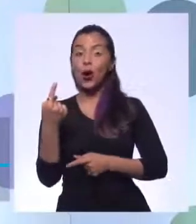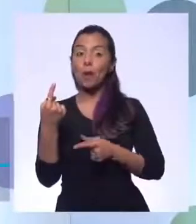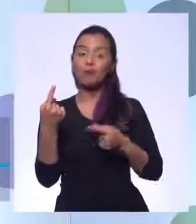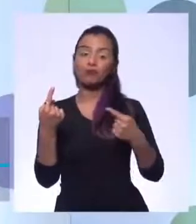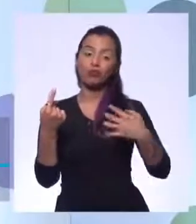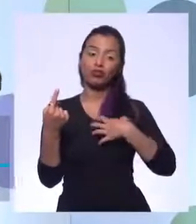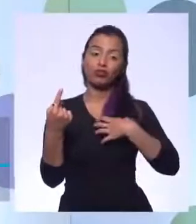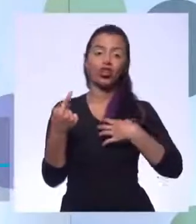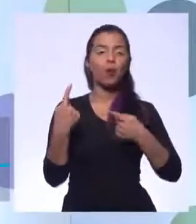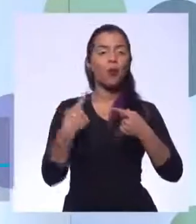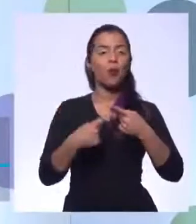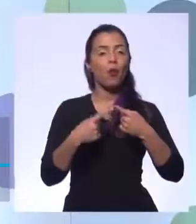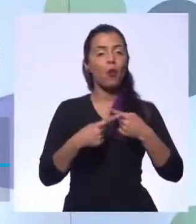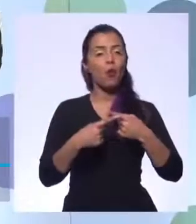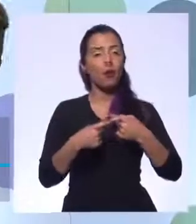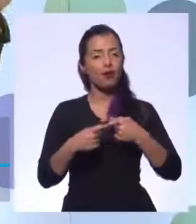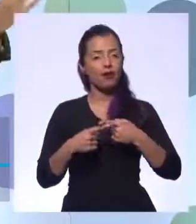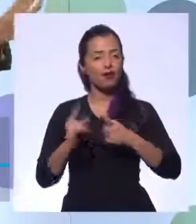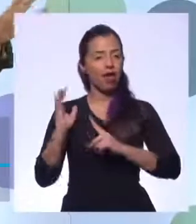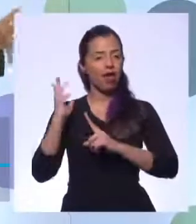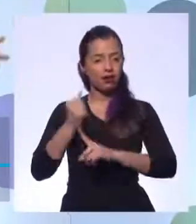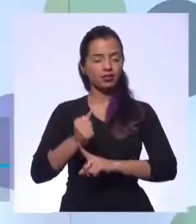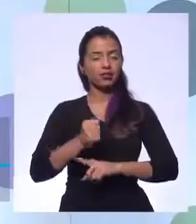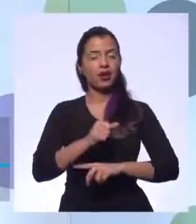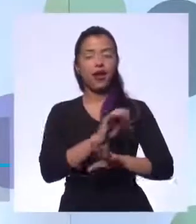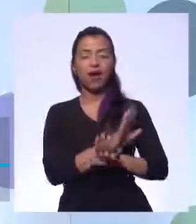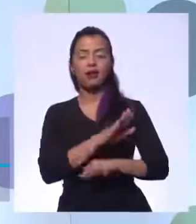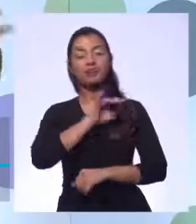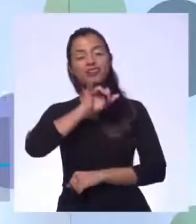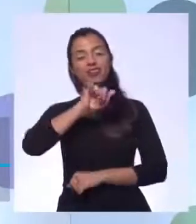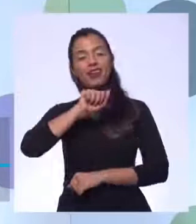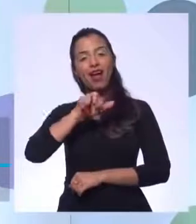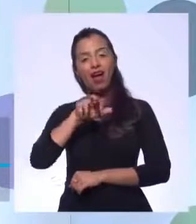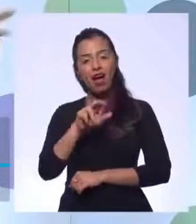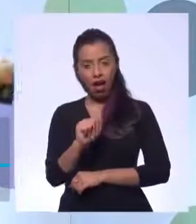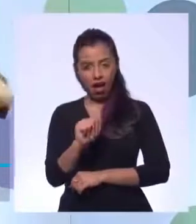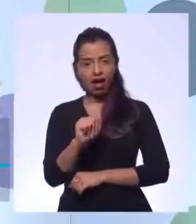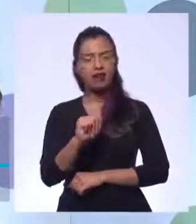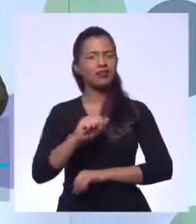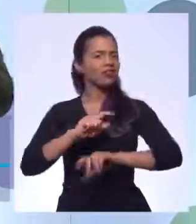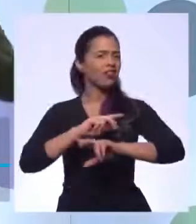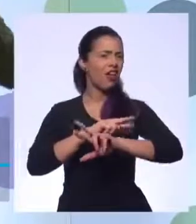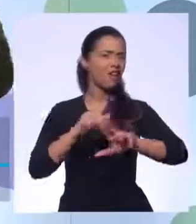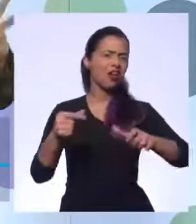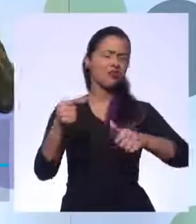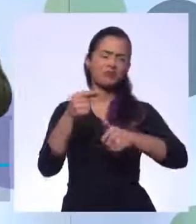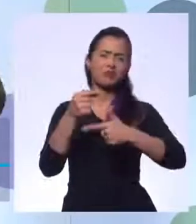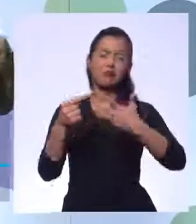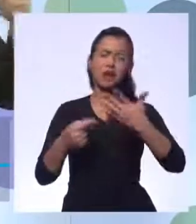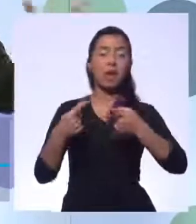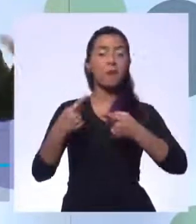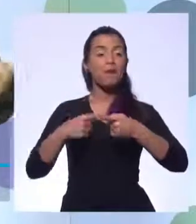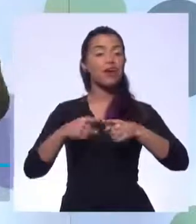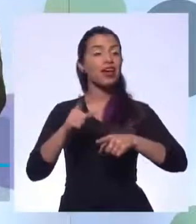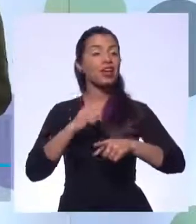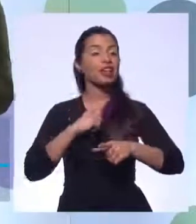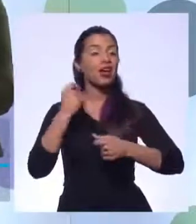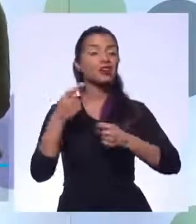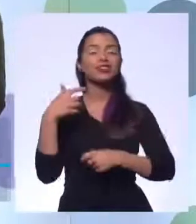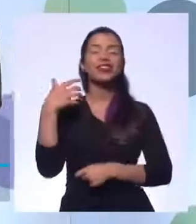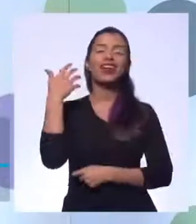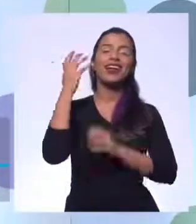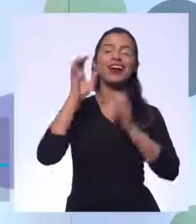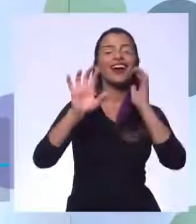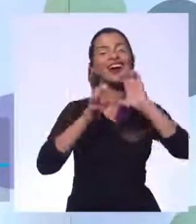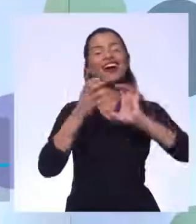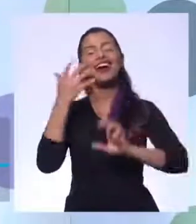a lenda da Yara tem inúmeras versões. Numa ela canta e encanta e consegue um namorado. Na